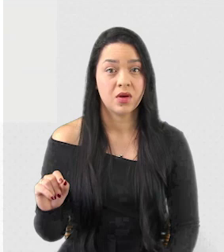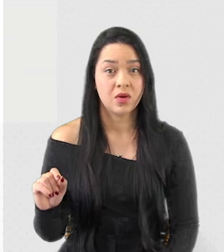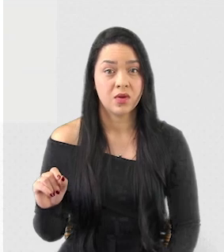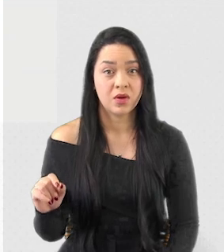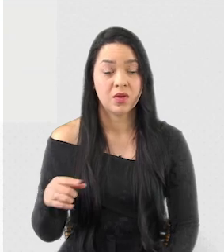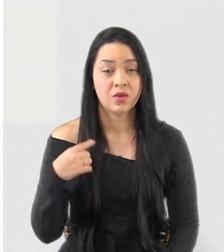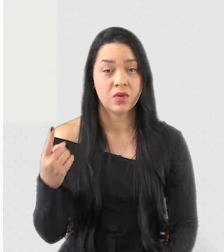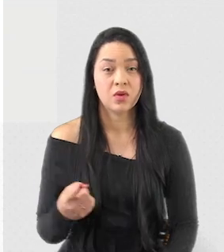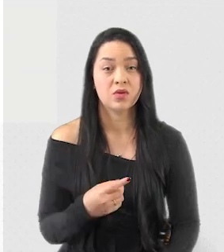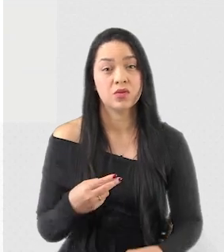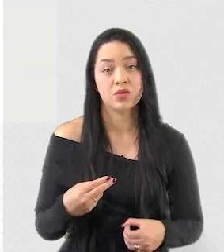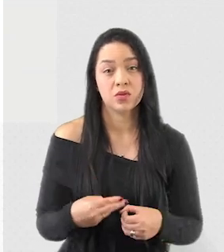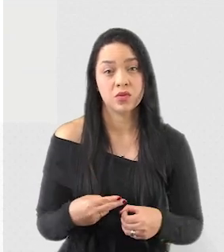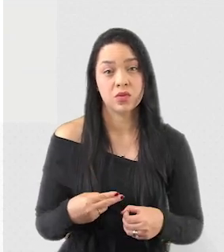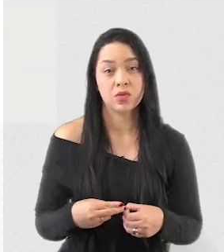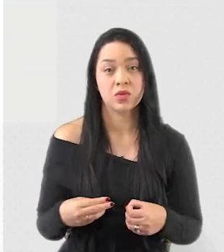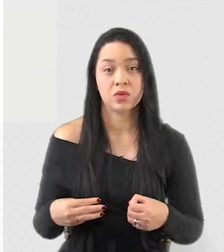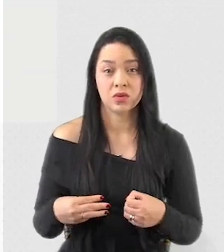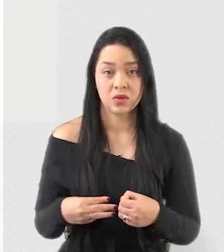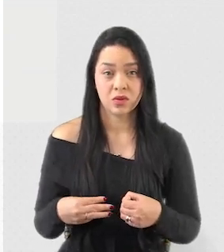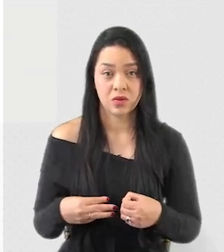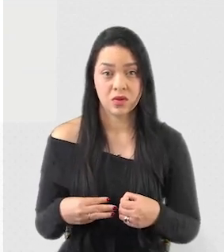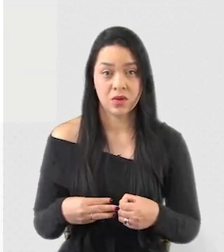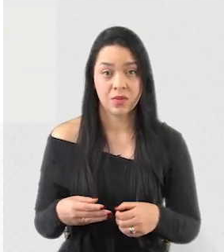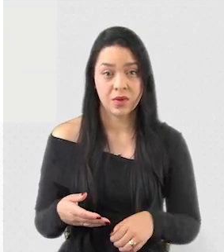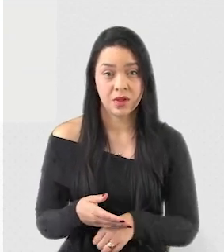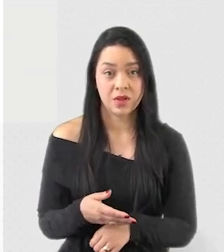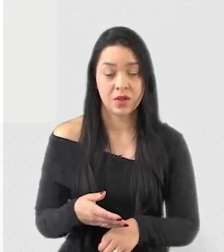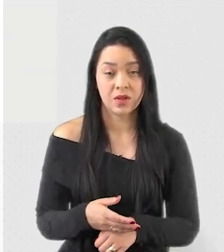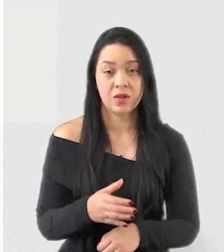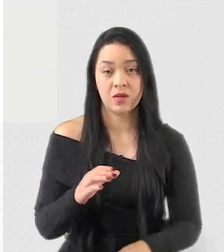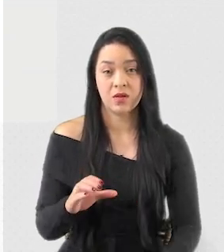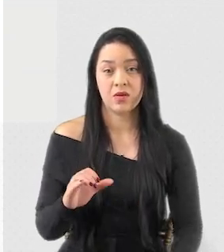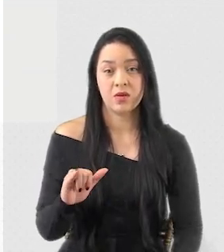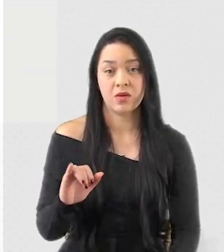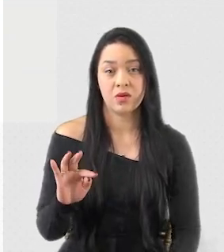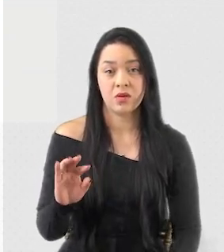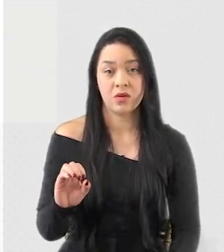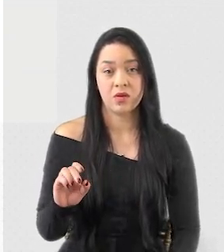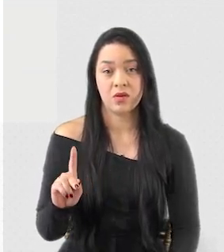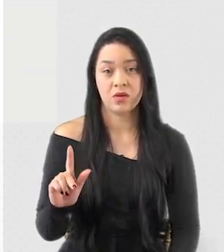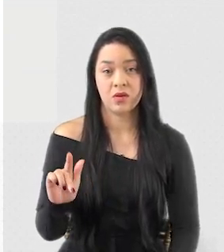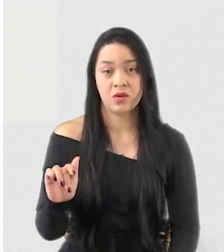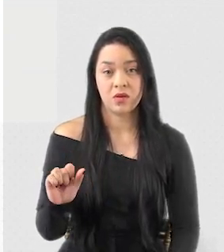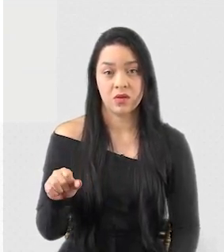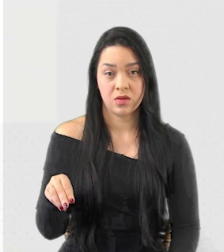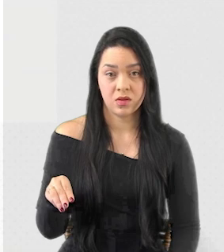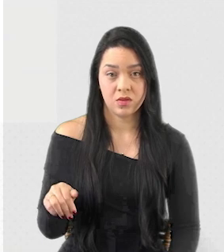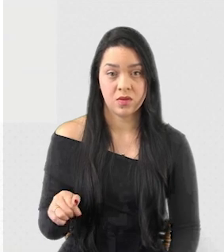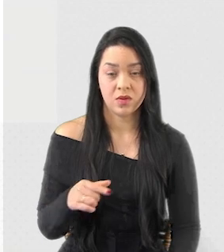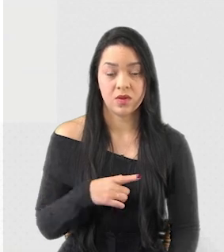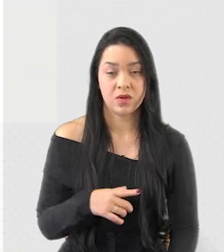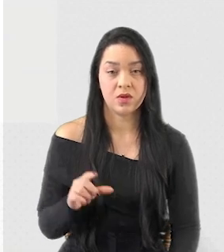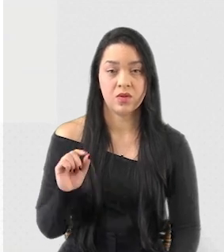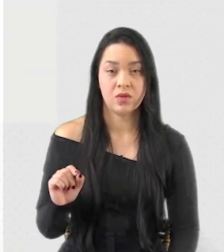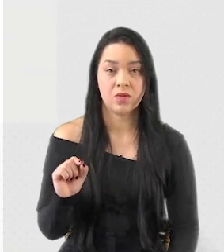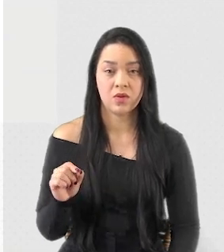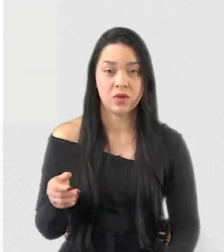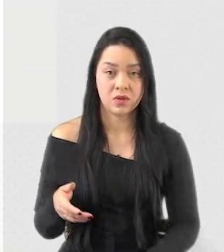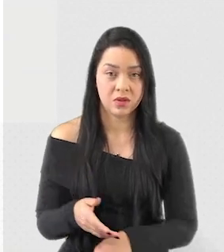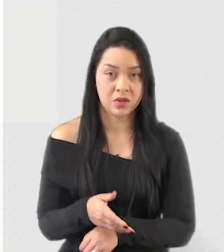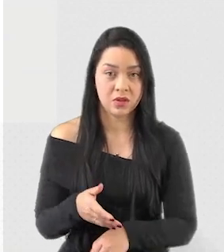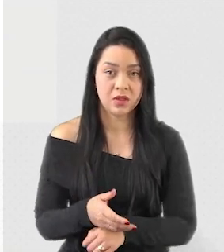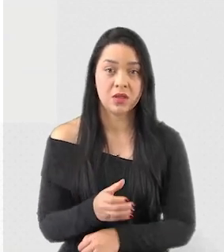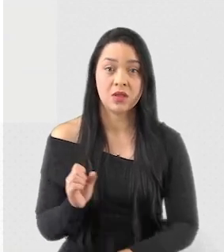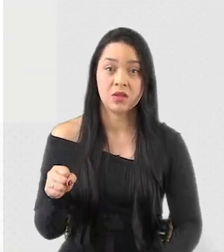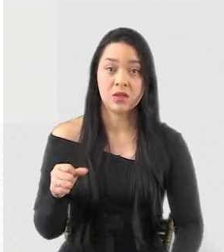do nosso núcleo celular para entrar, então, no citoplasma da célula. E quando eu tenho essa entrada, pessoal, aí sim